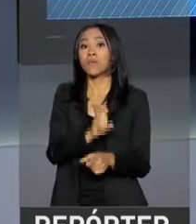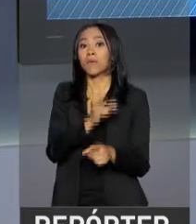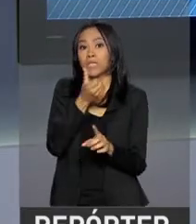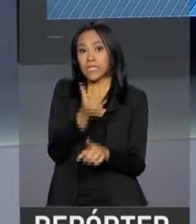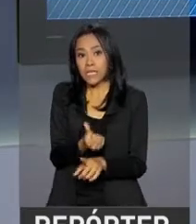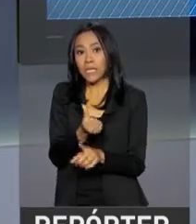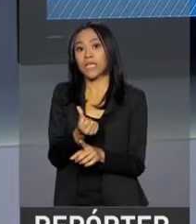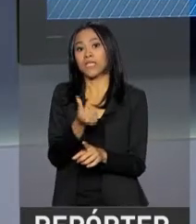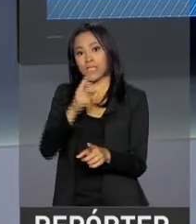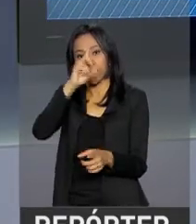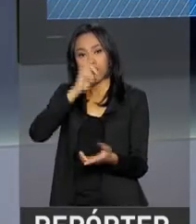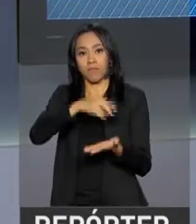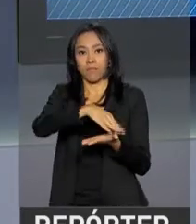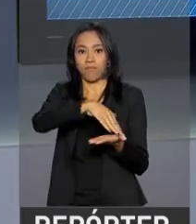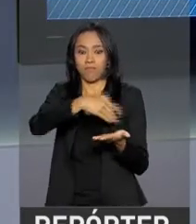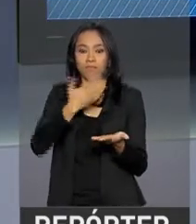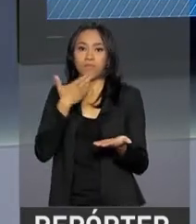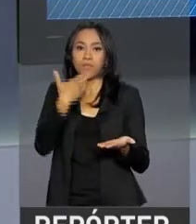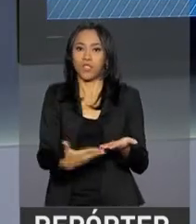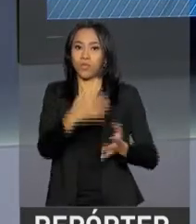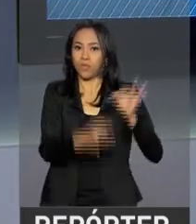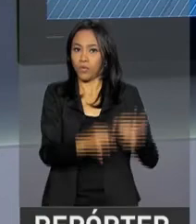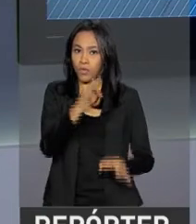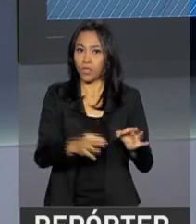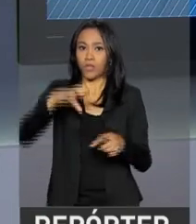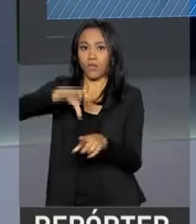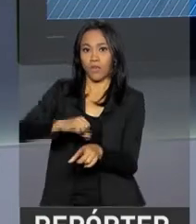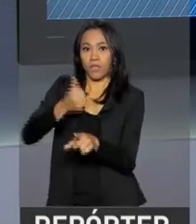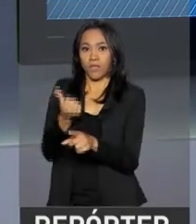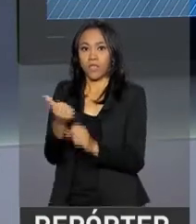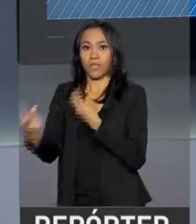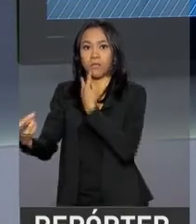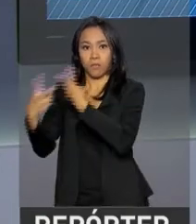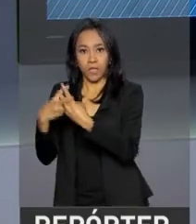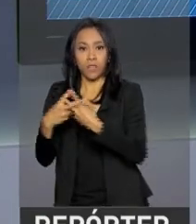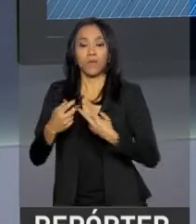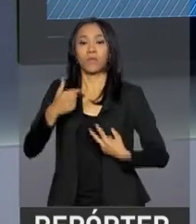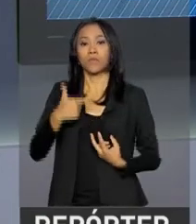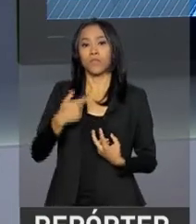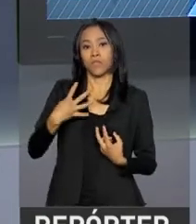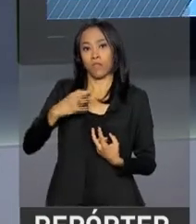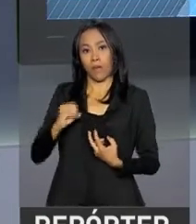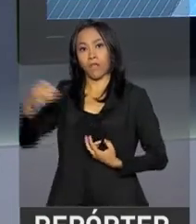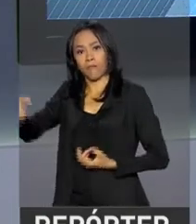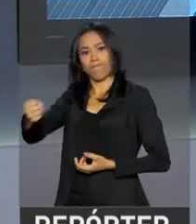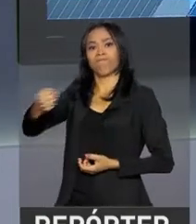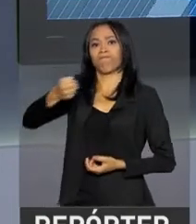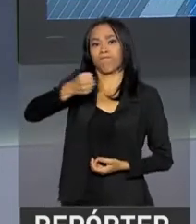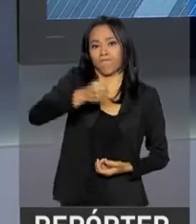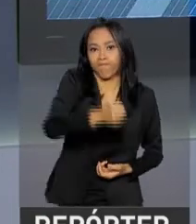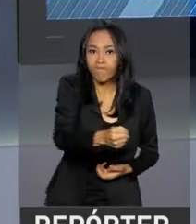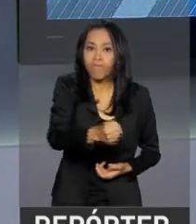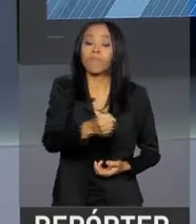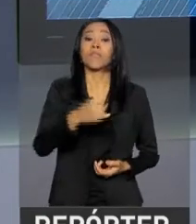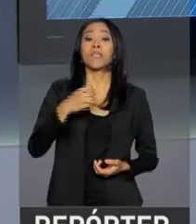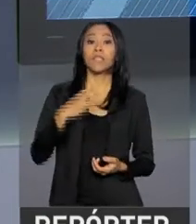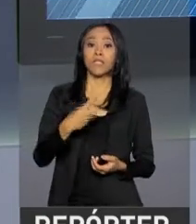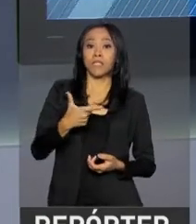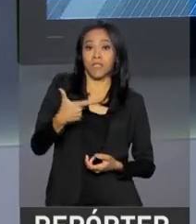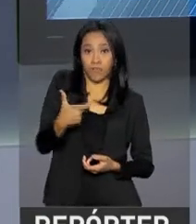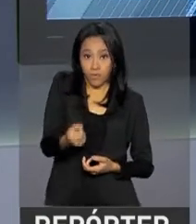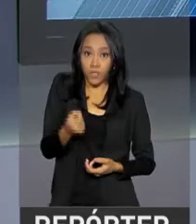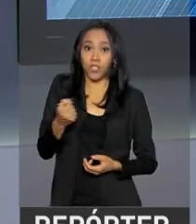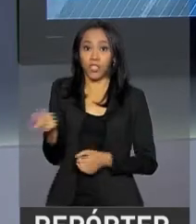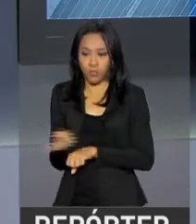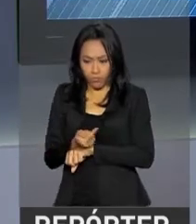judiciais sendo 96 mandados de prisão e 240 de condução coercitiva além de 320 de